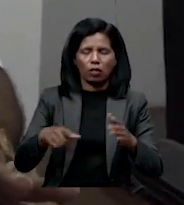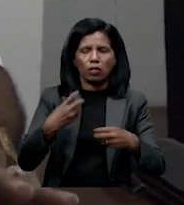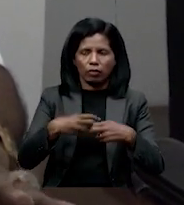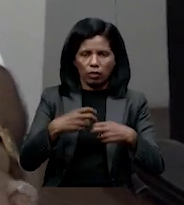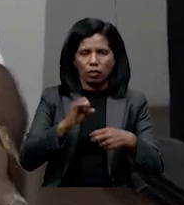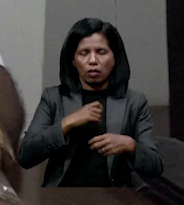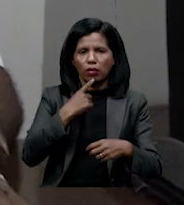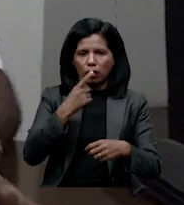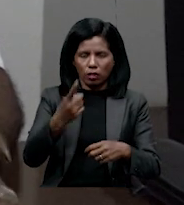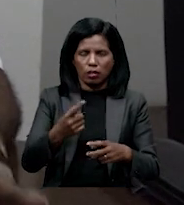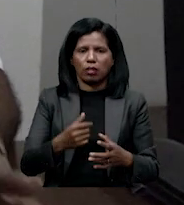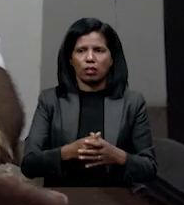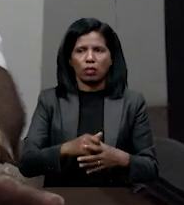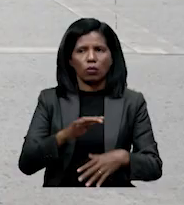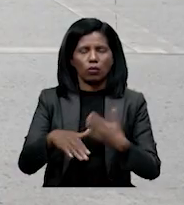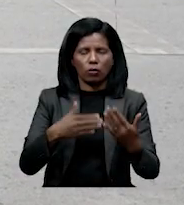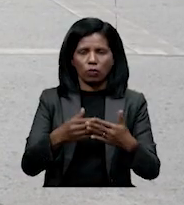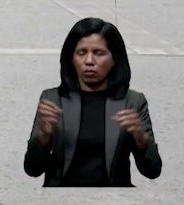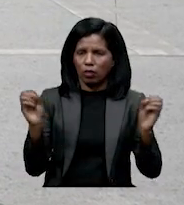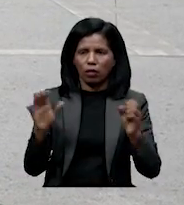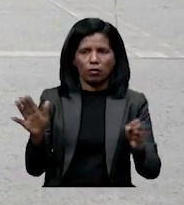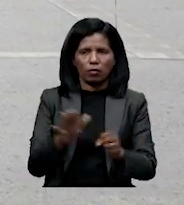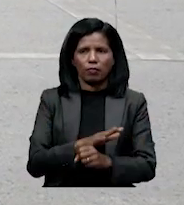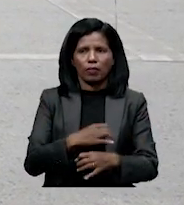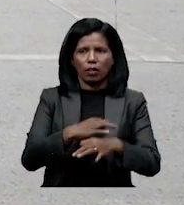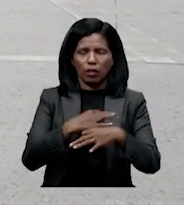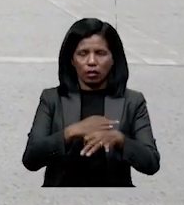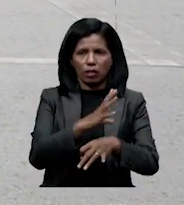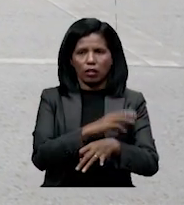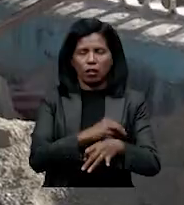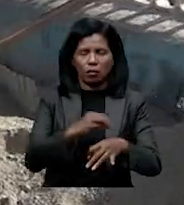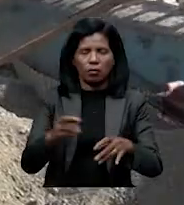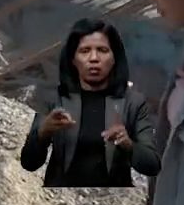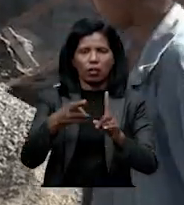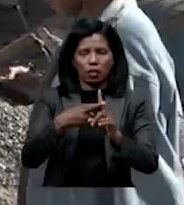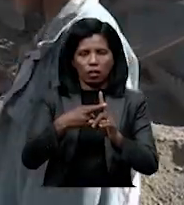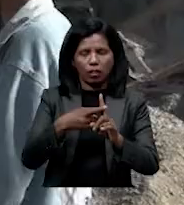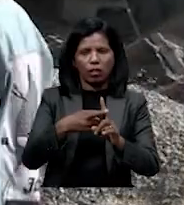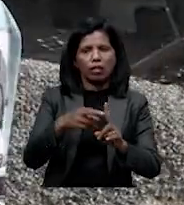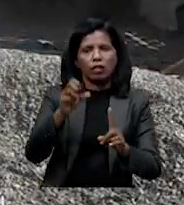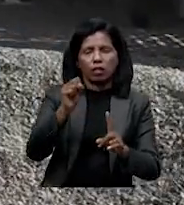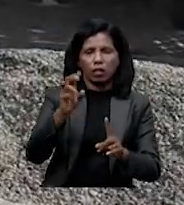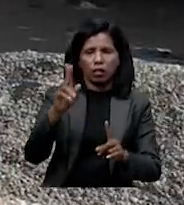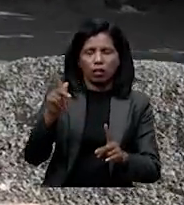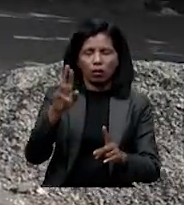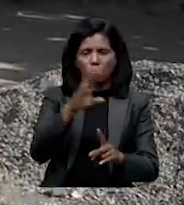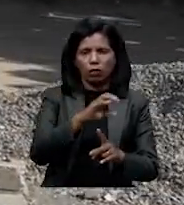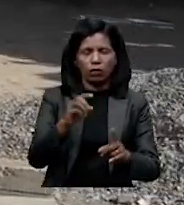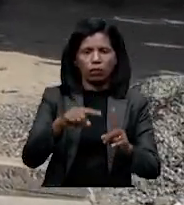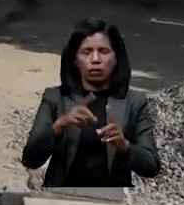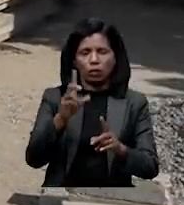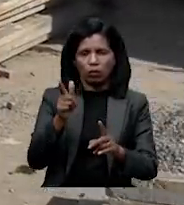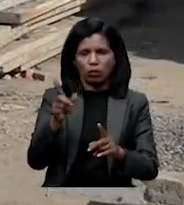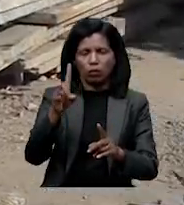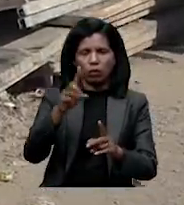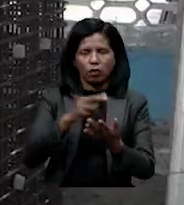ne tambah botot incompleto construção memorial ba massacre Santa Cruz ne hahu iha lorong rua nulu resing rua fulan setembro tine